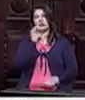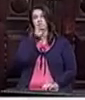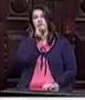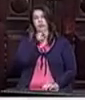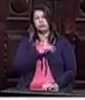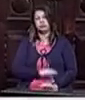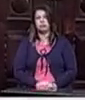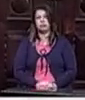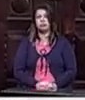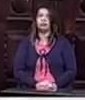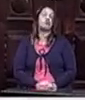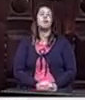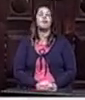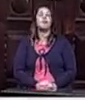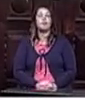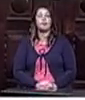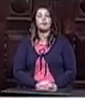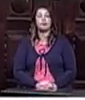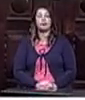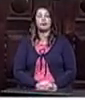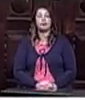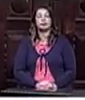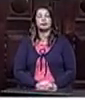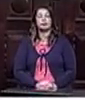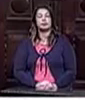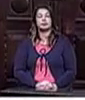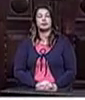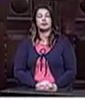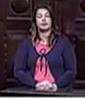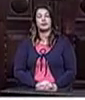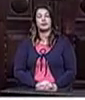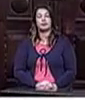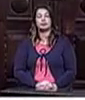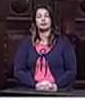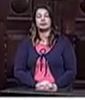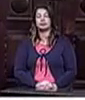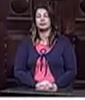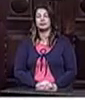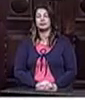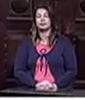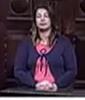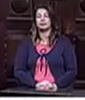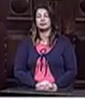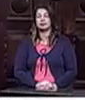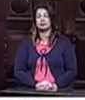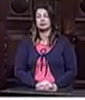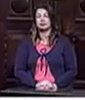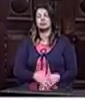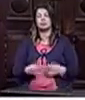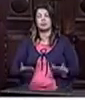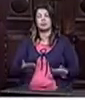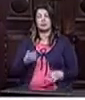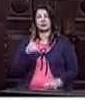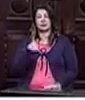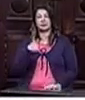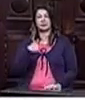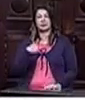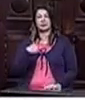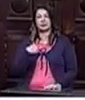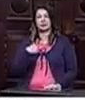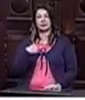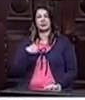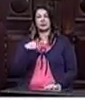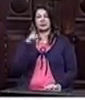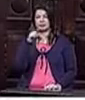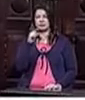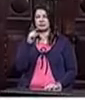Malafaia. Caro deputado, esse vocês aí, é o que que o senhor está falando? Esse vocês que o senhor se citou aí. O senhor chamou